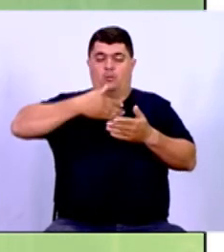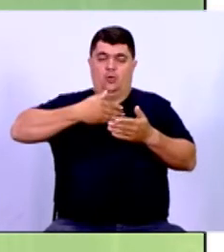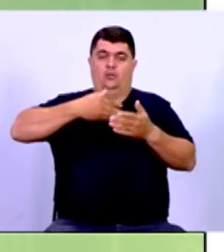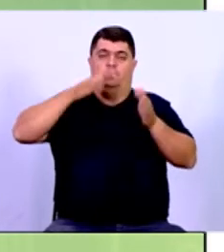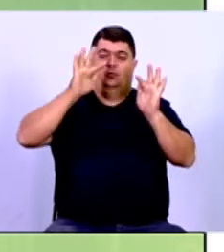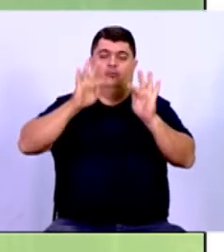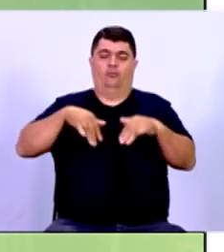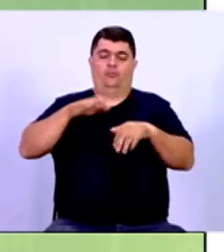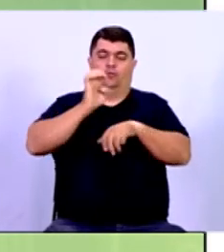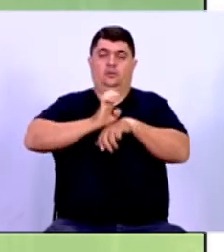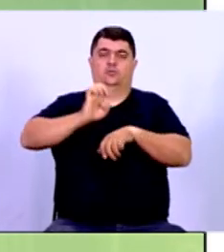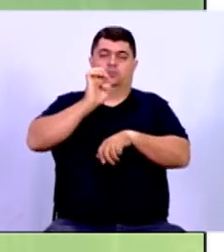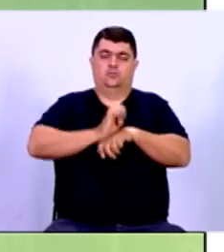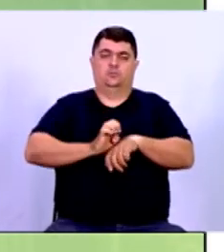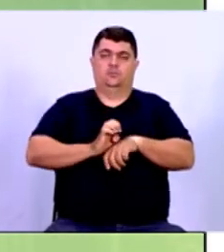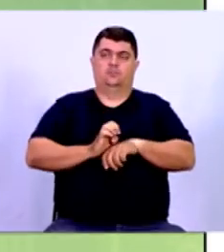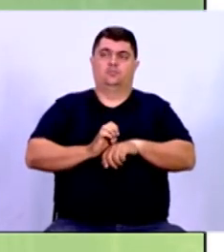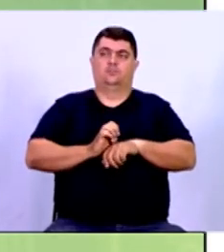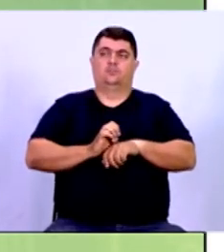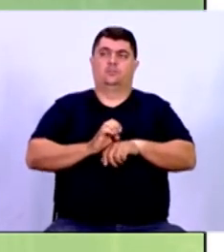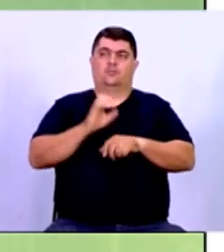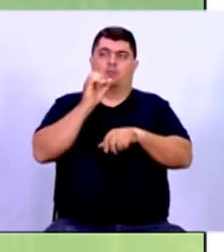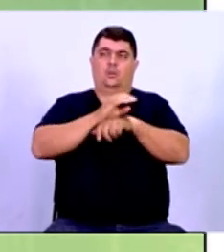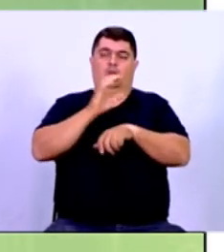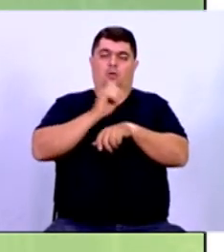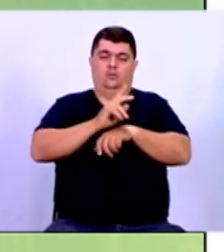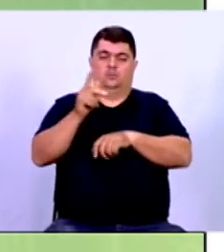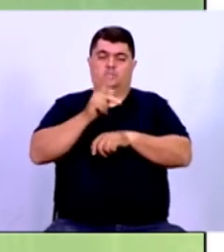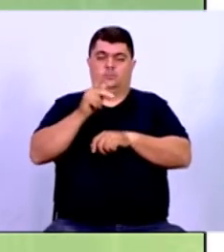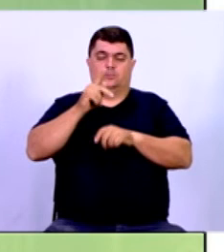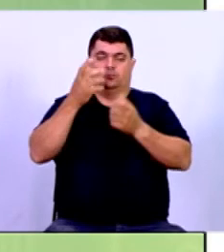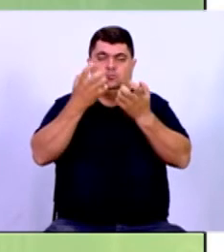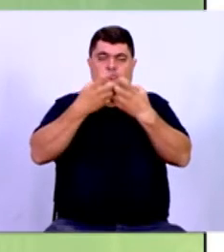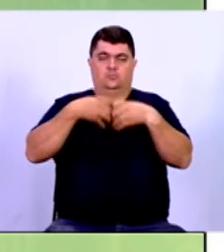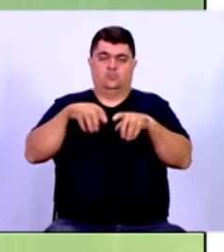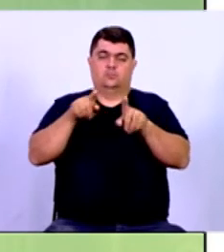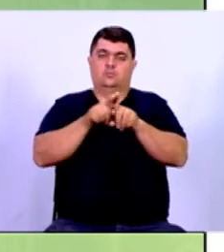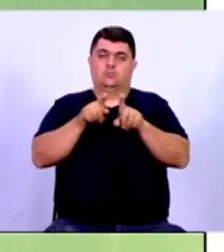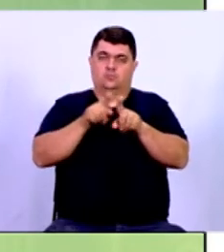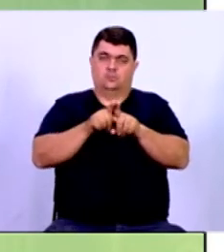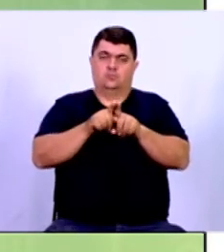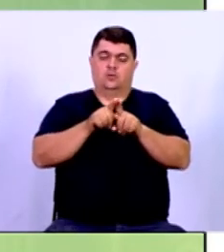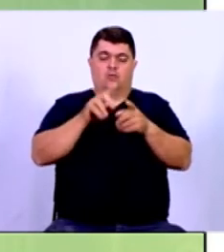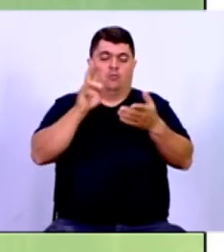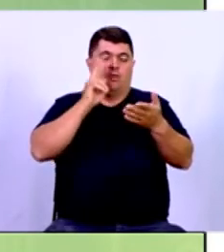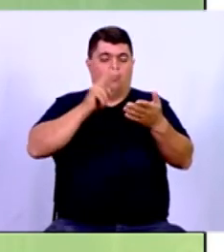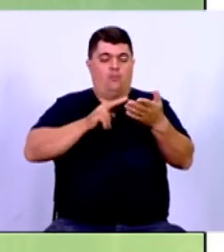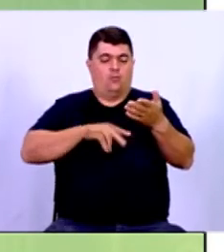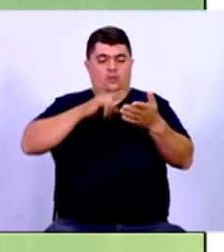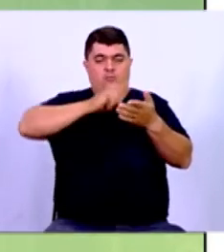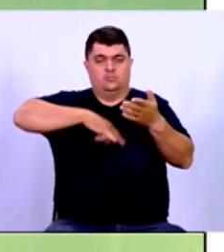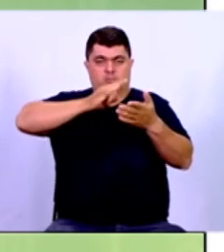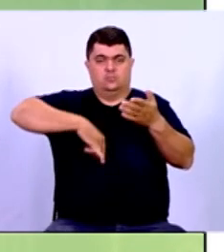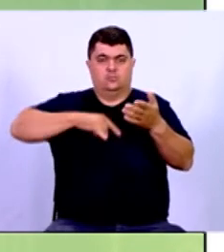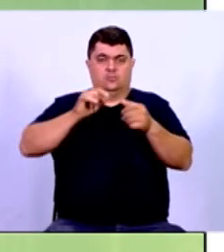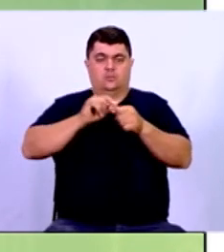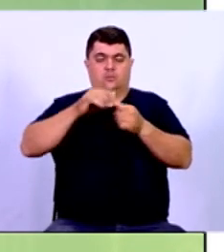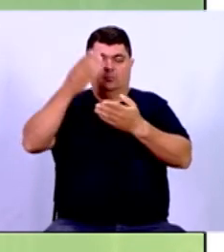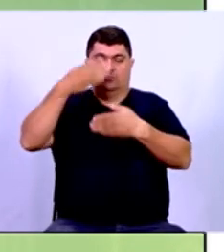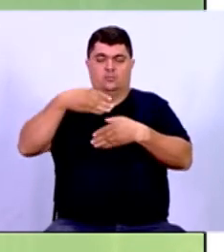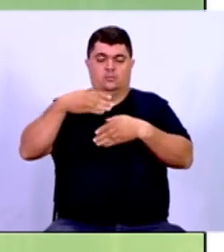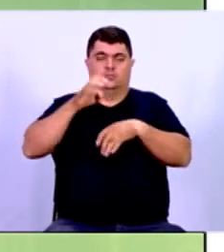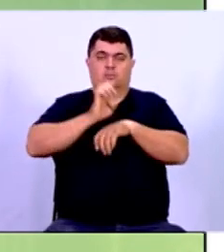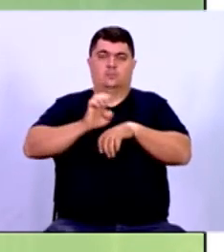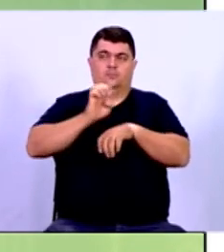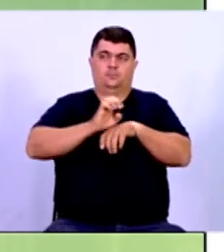ele finalizou o estágio. O orientador, que é o professor da instituição, vai receber essa documentação e vai fazer uma avaliação do